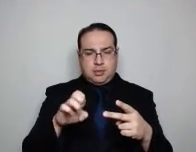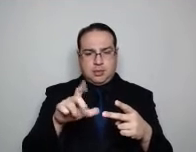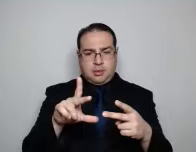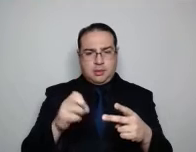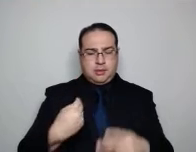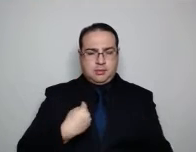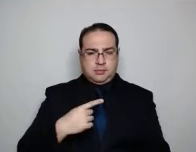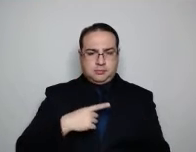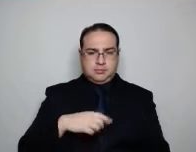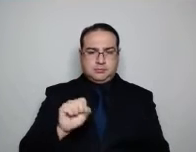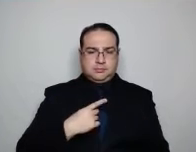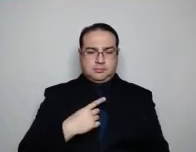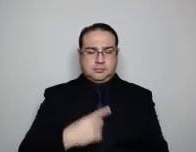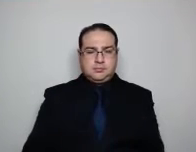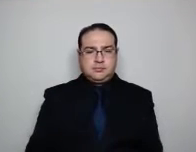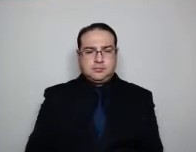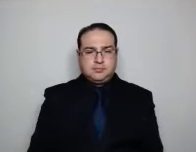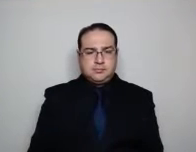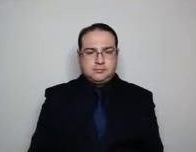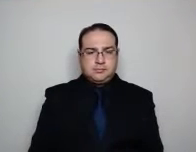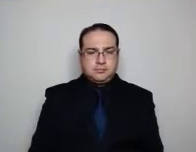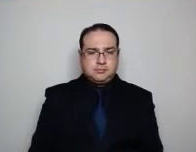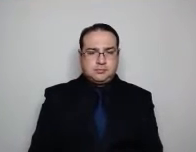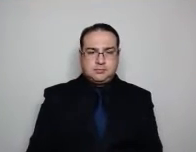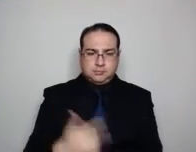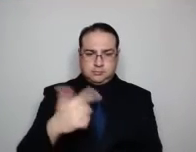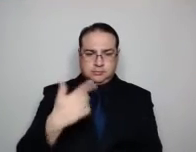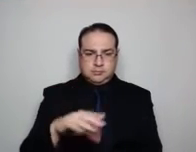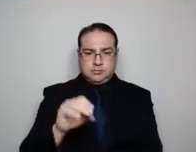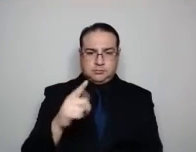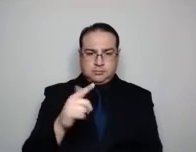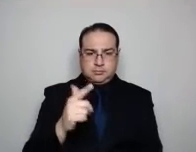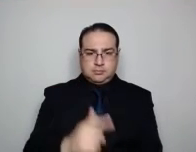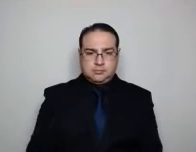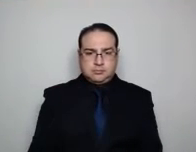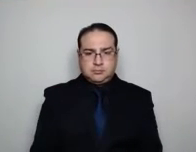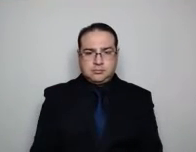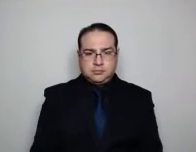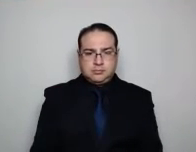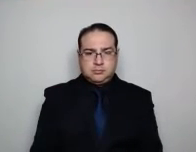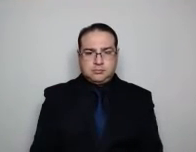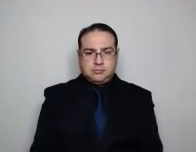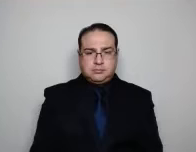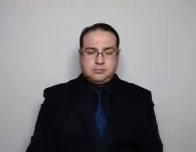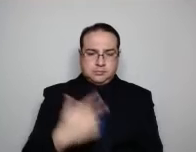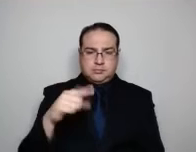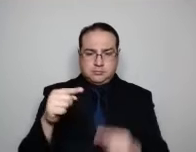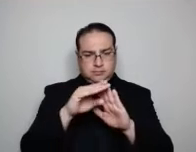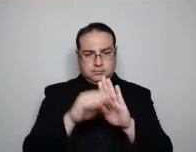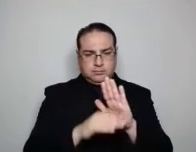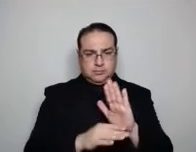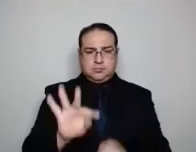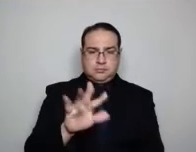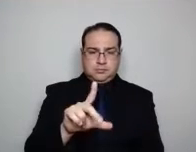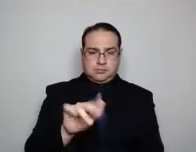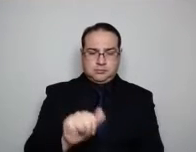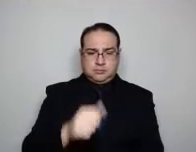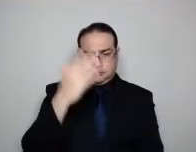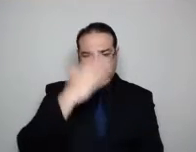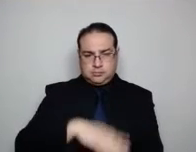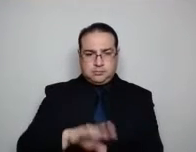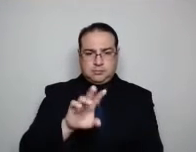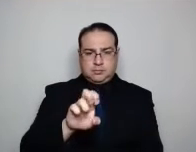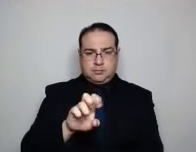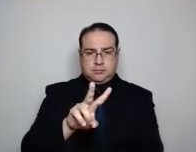não cabe sustentação oral, né? Ele não se enquadra naquelas hipóteses de tutela provisória de urgência ou evidência.